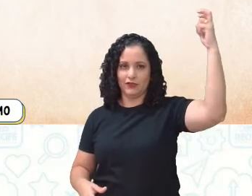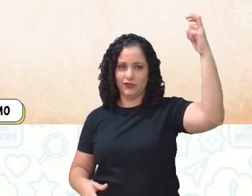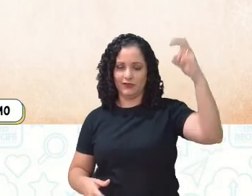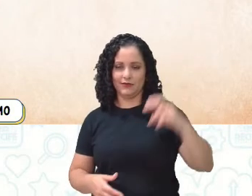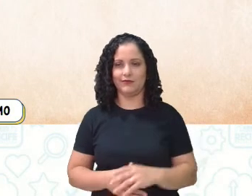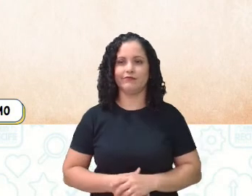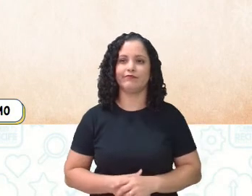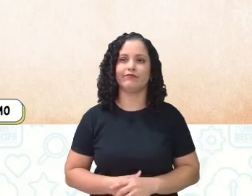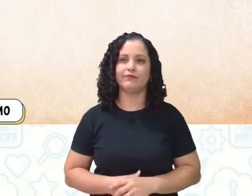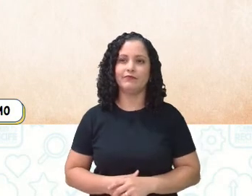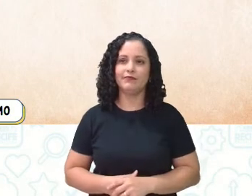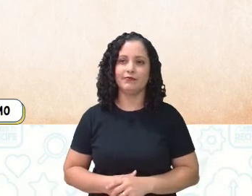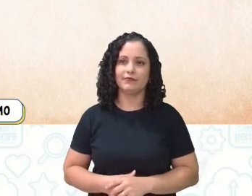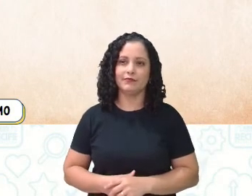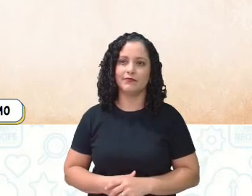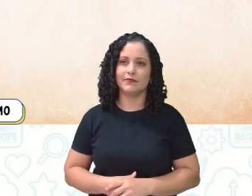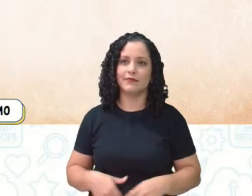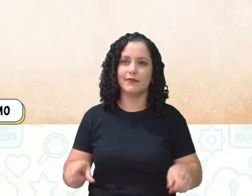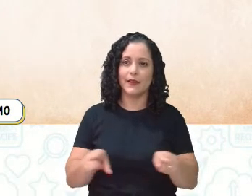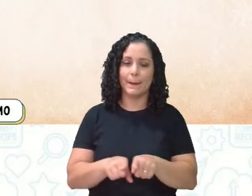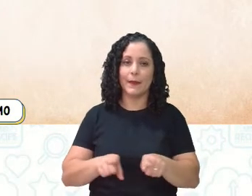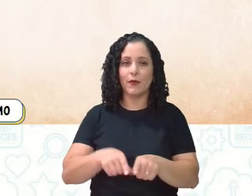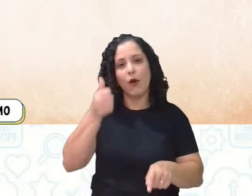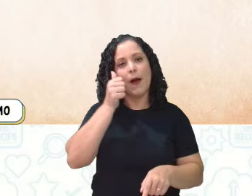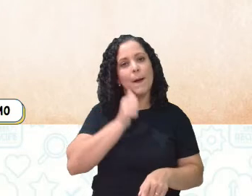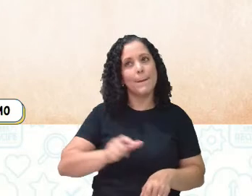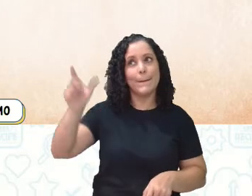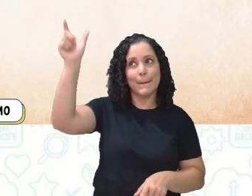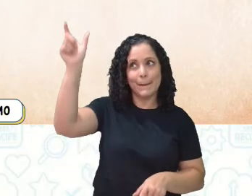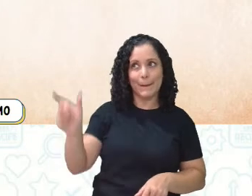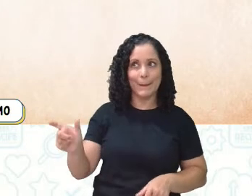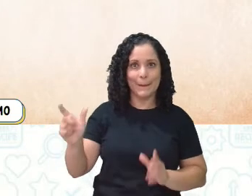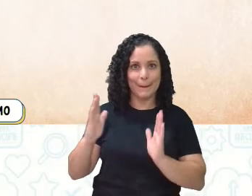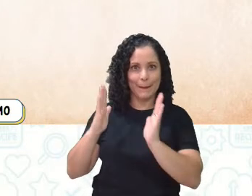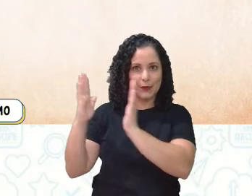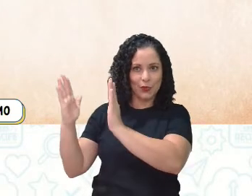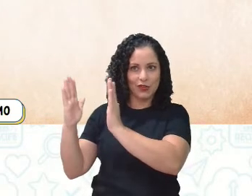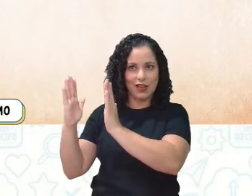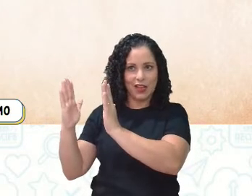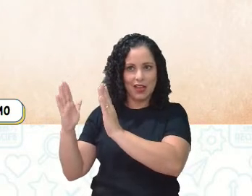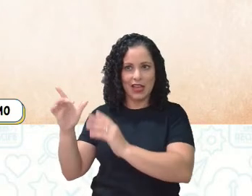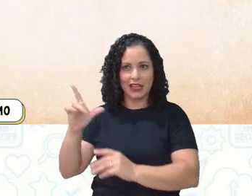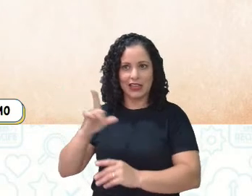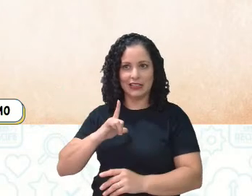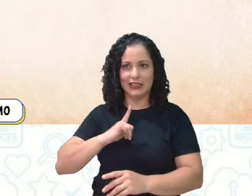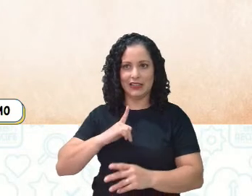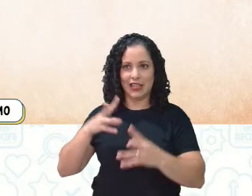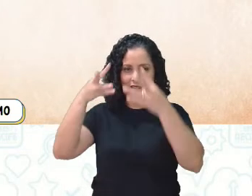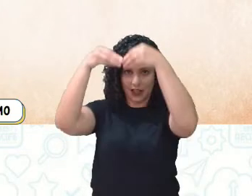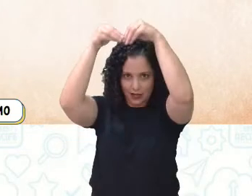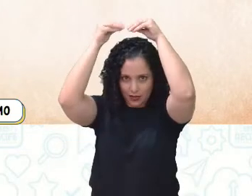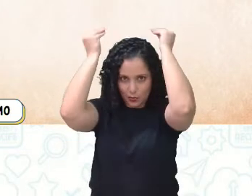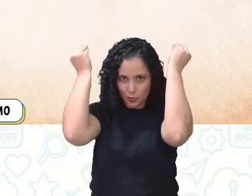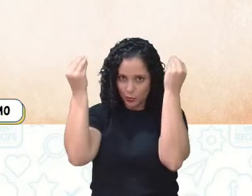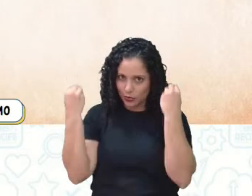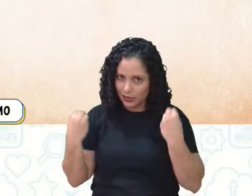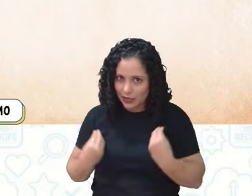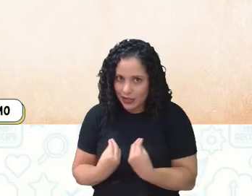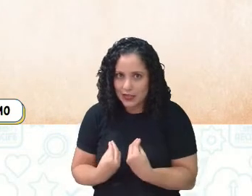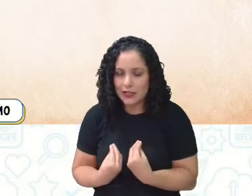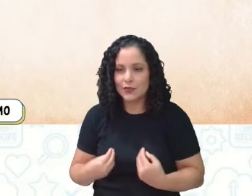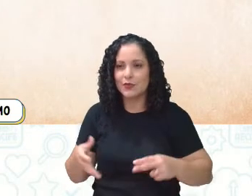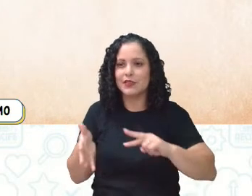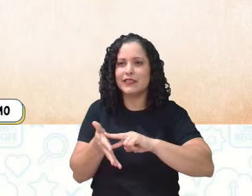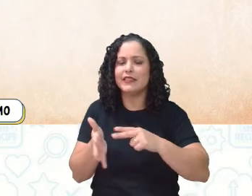Aí, olha, essa outra mulher que está nesse canto de cá com um lenço, né? Assim em cima, é o fanatismo,